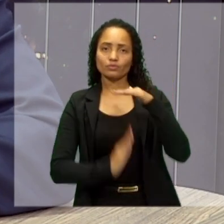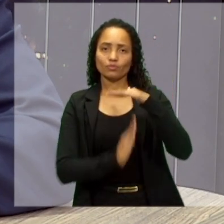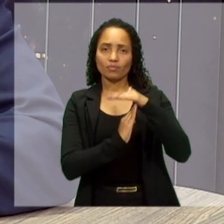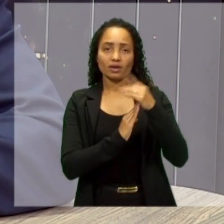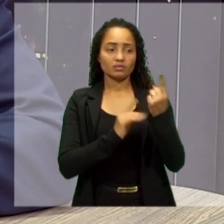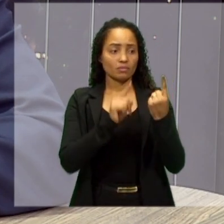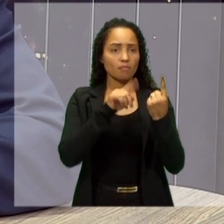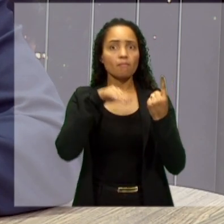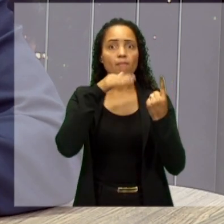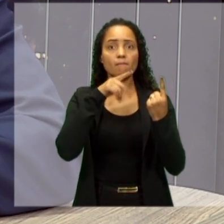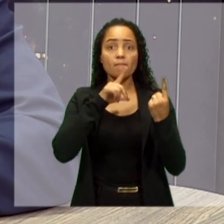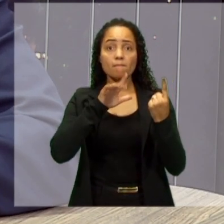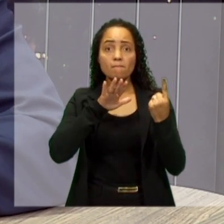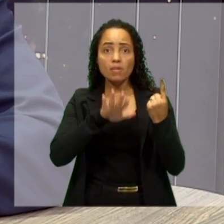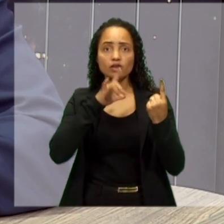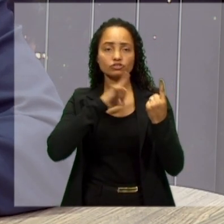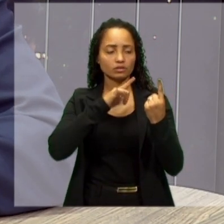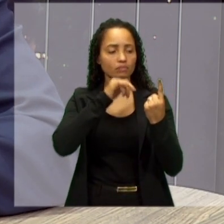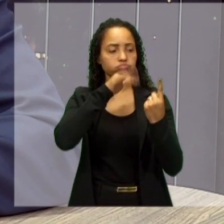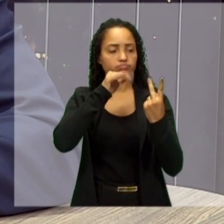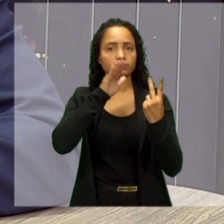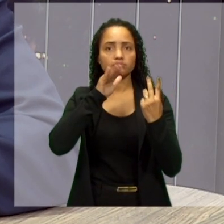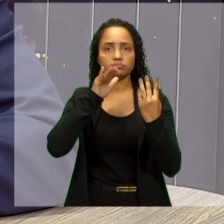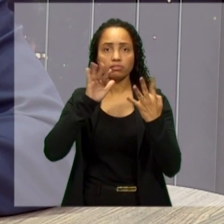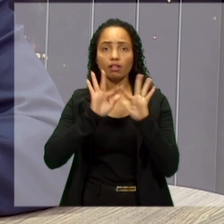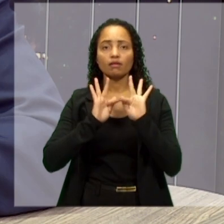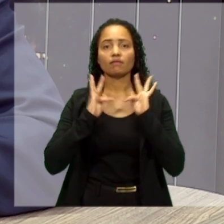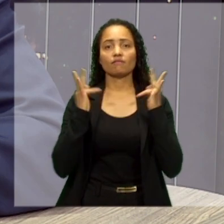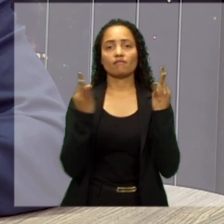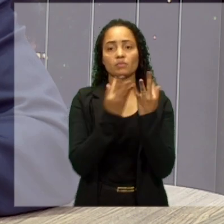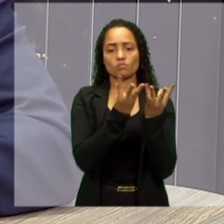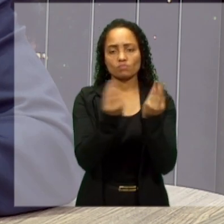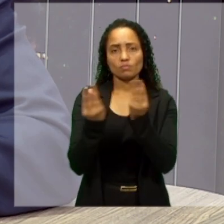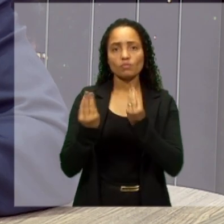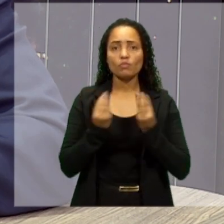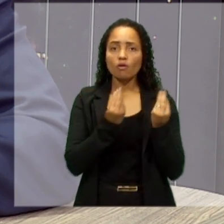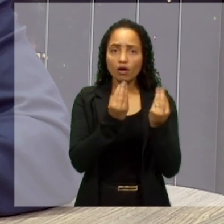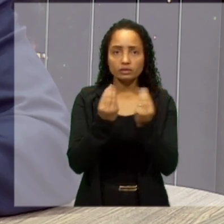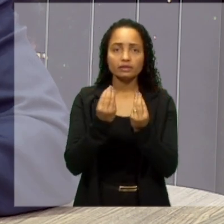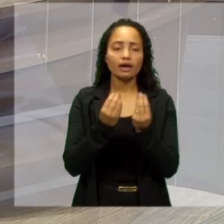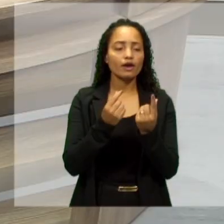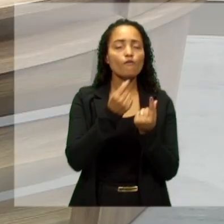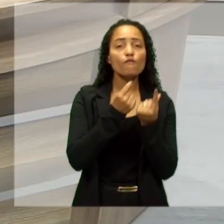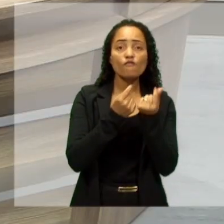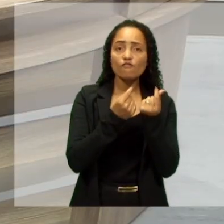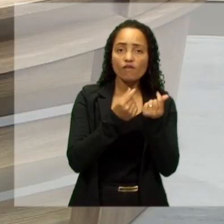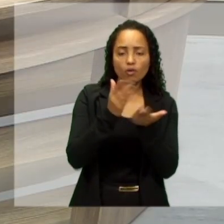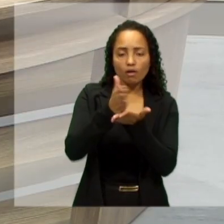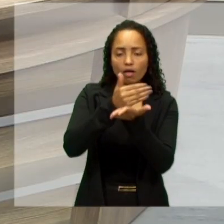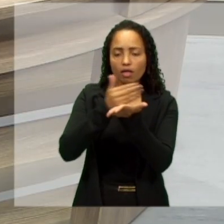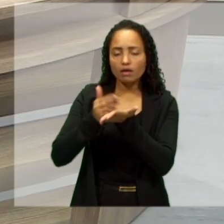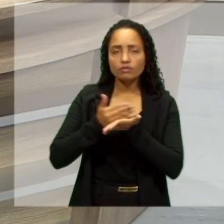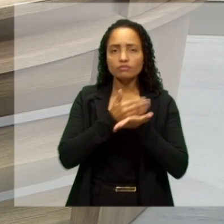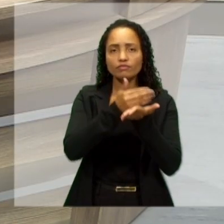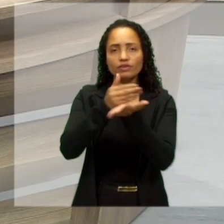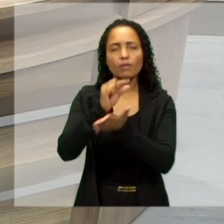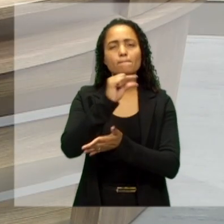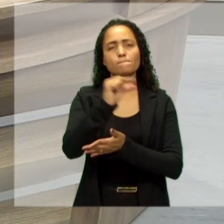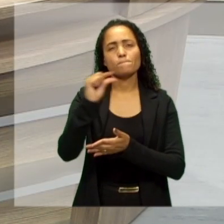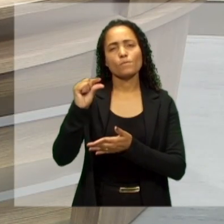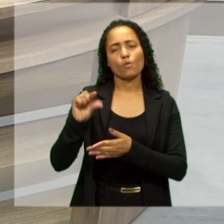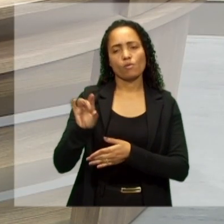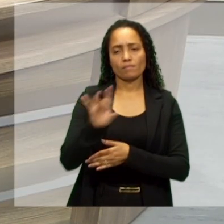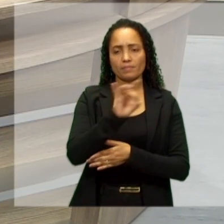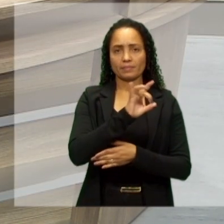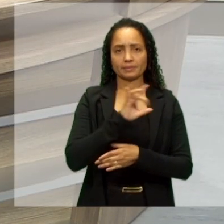muito extenso, se presume que o recebimento que ela... A renda per capita ela é